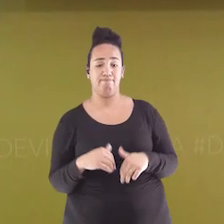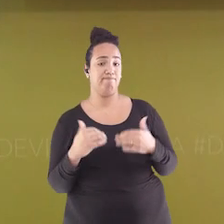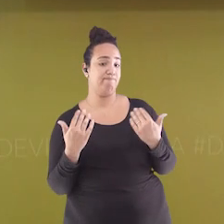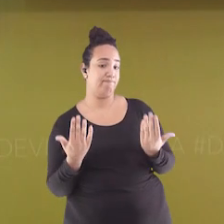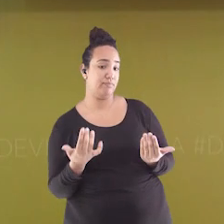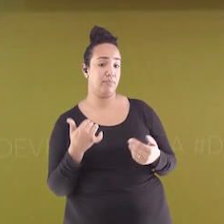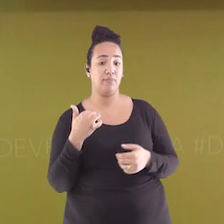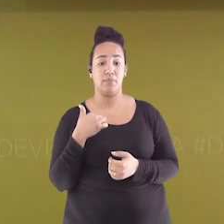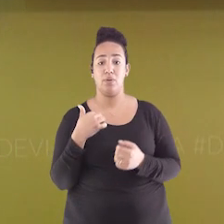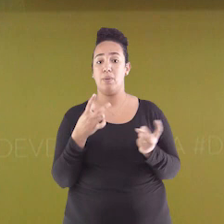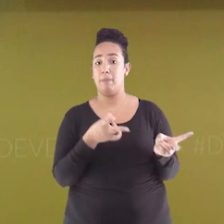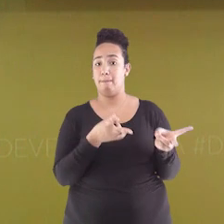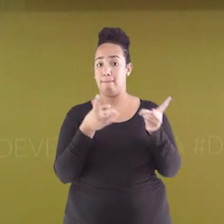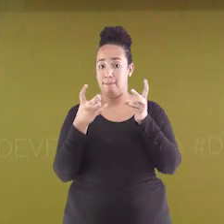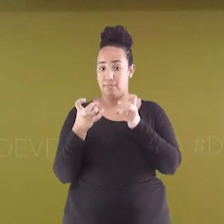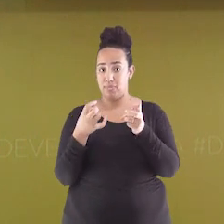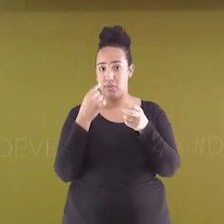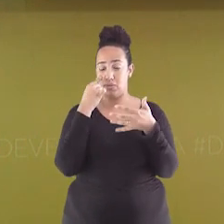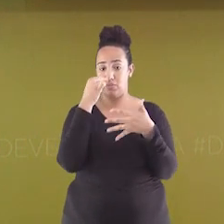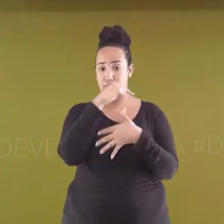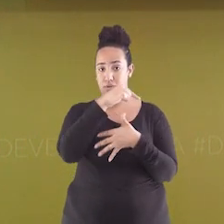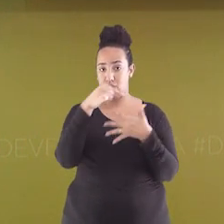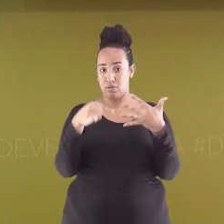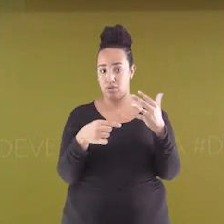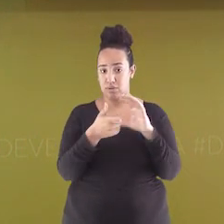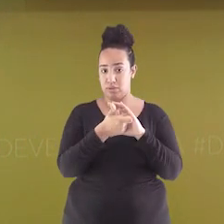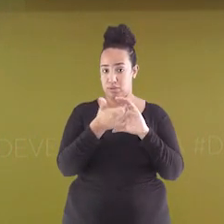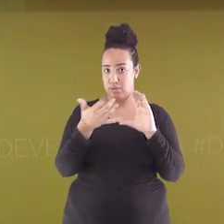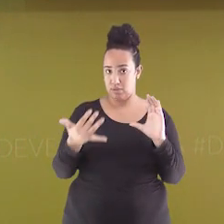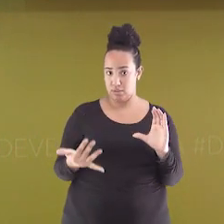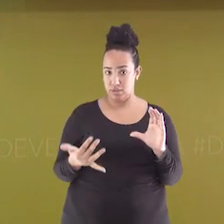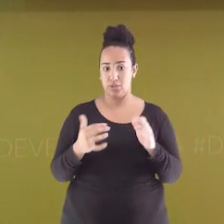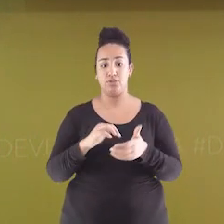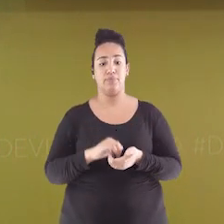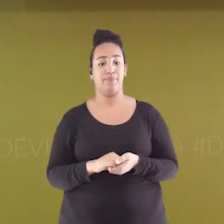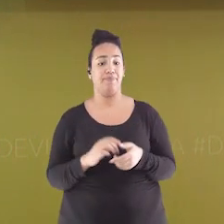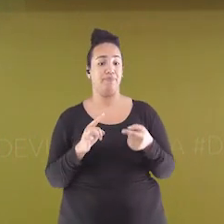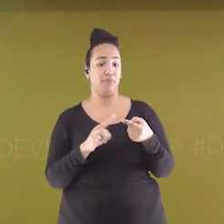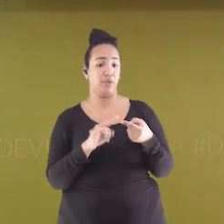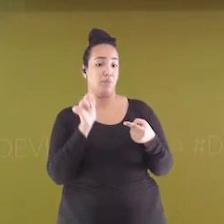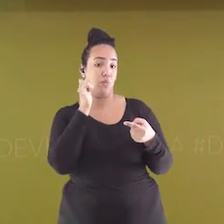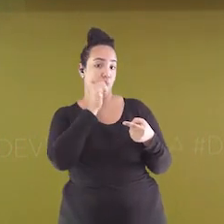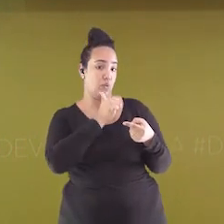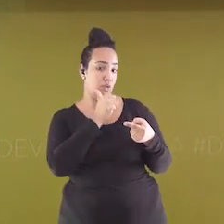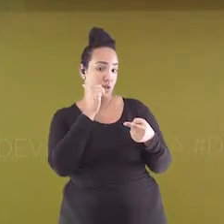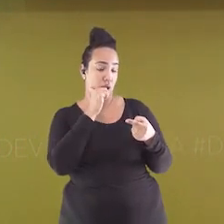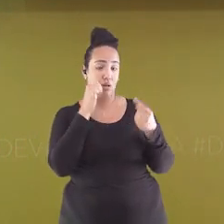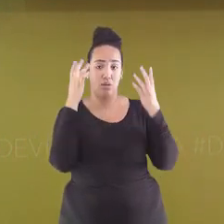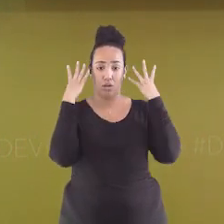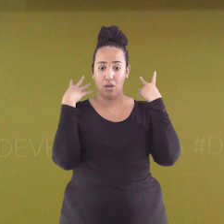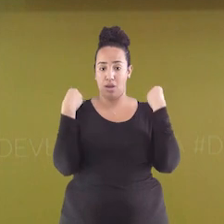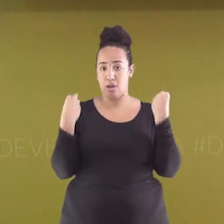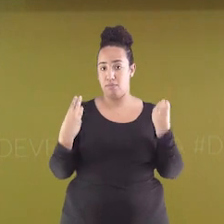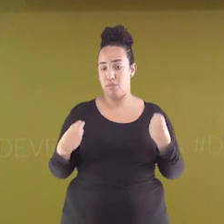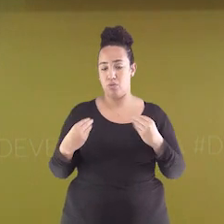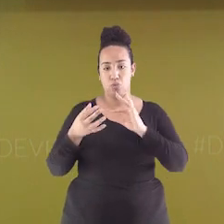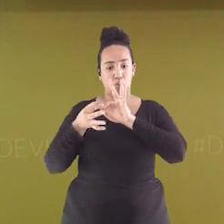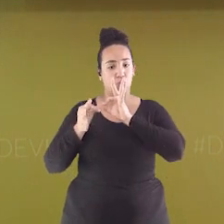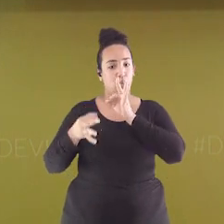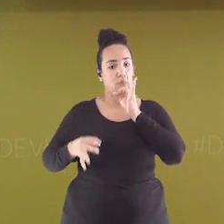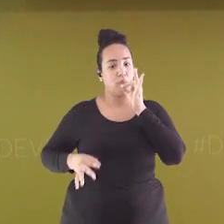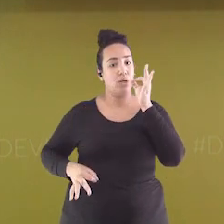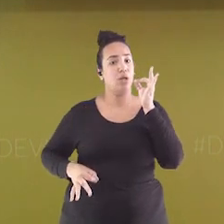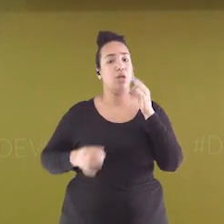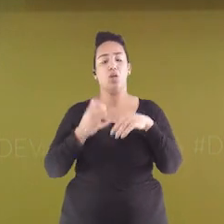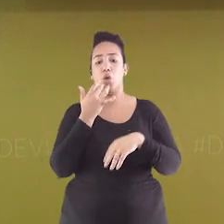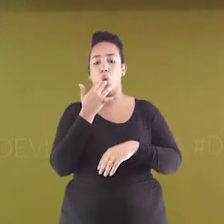Bom, eu consegui identificar as seguintes características dela. Por exemplo, ela é morena, tem os